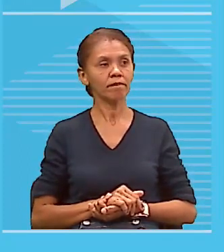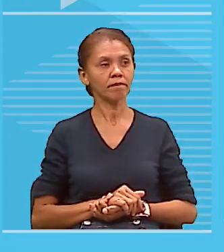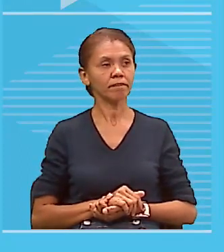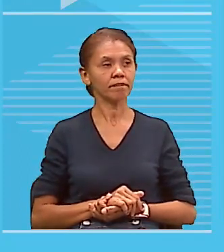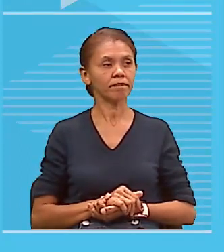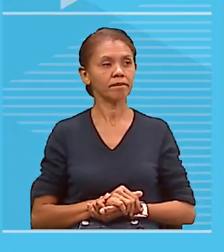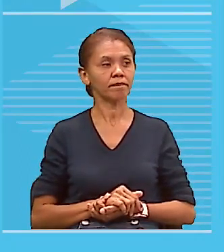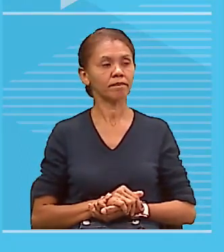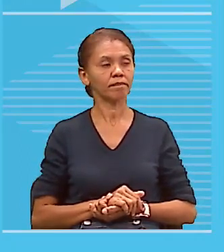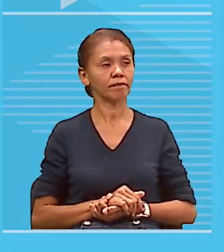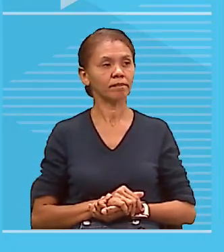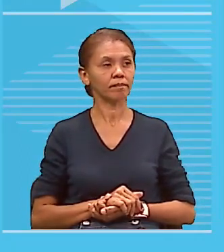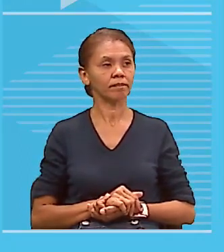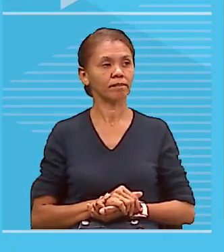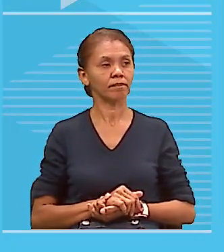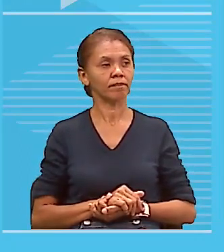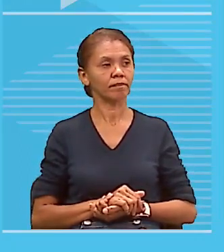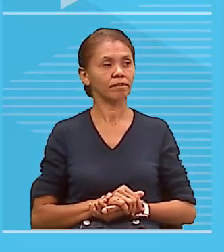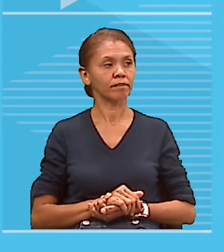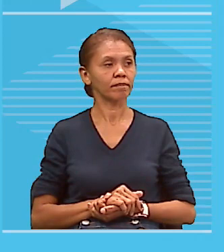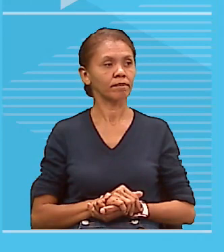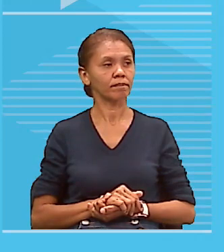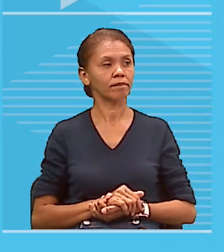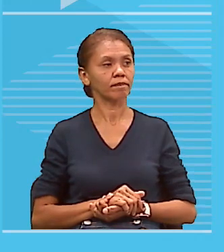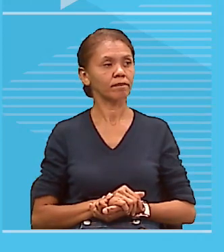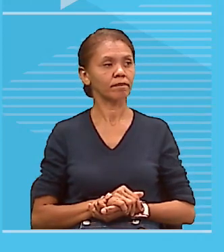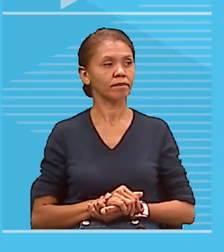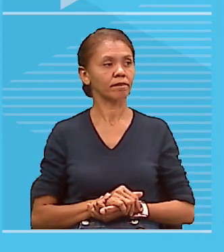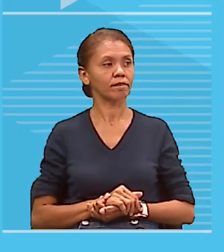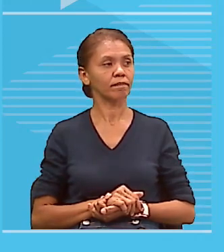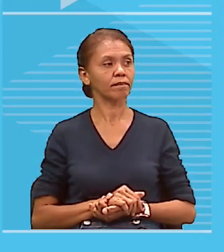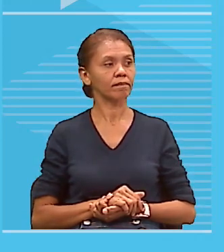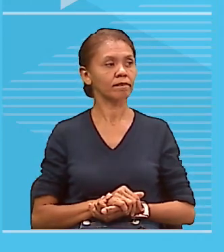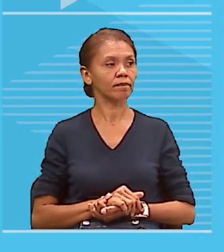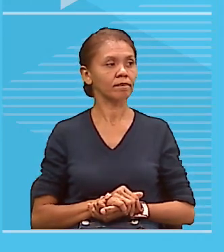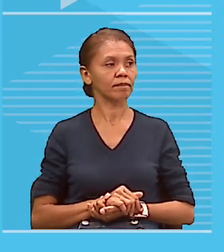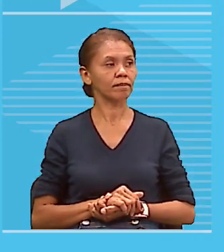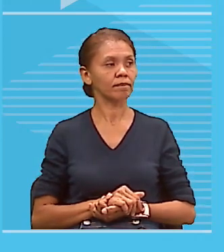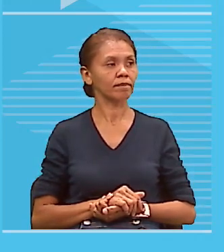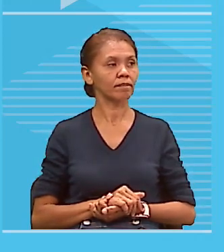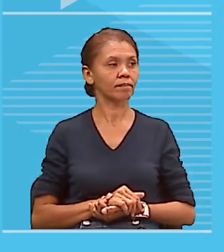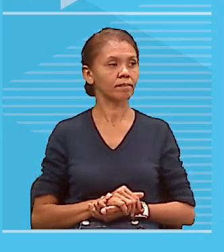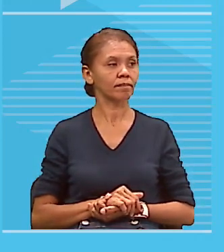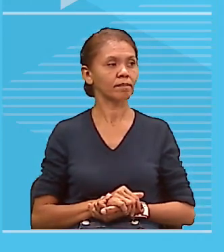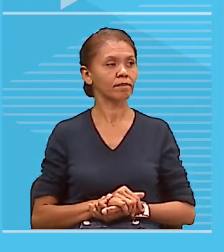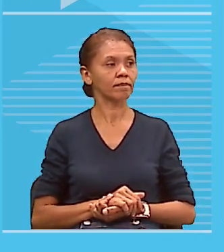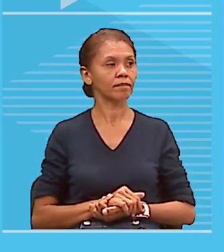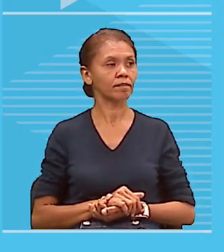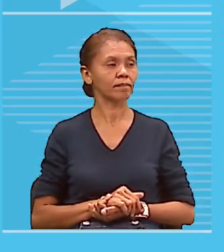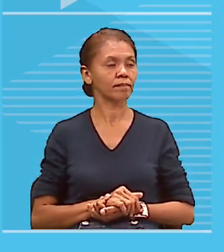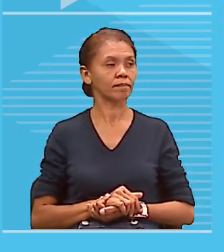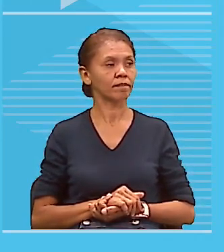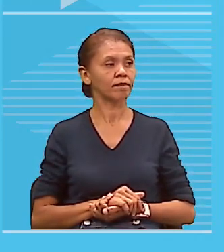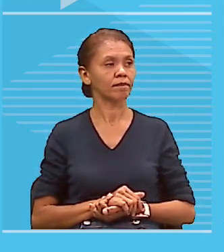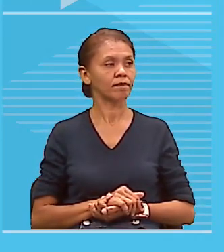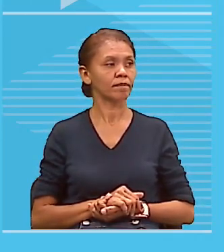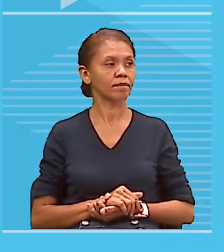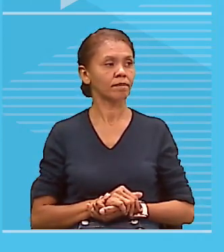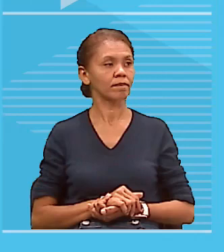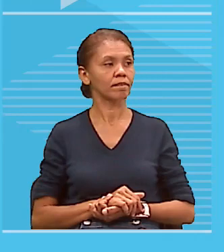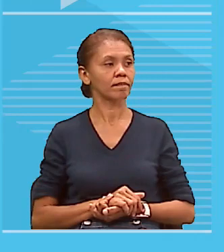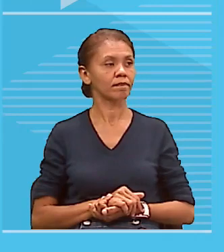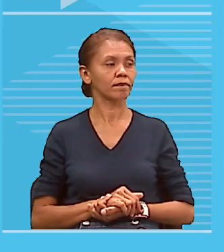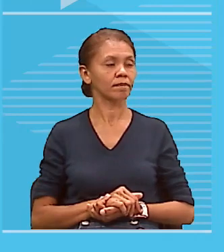Né? Entre outros, são poluentes. Então, esses combustíveis fósseis, eles são potenciais poluentes